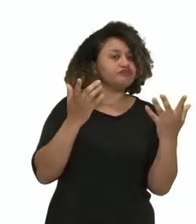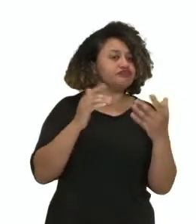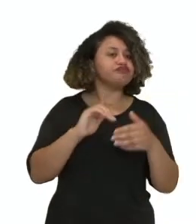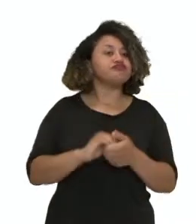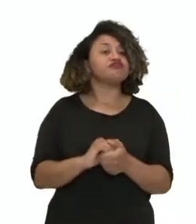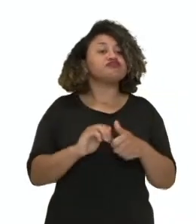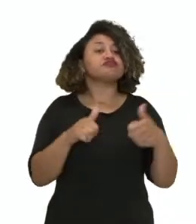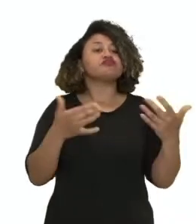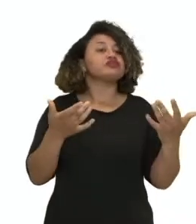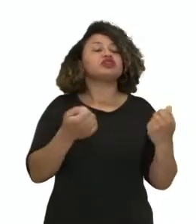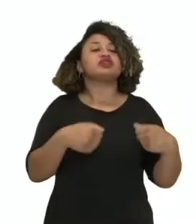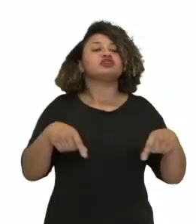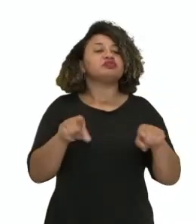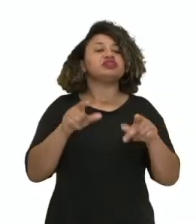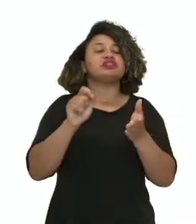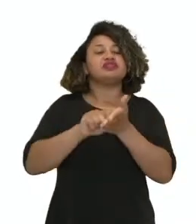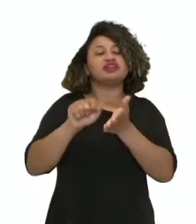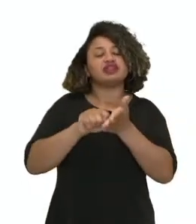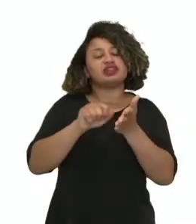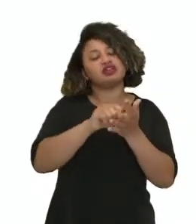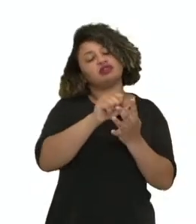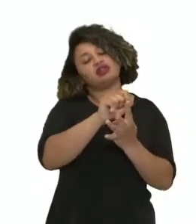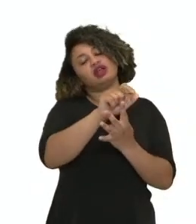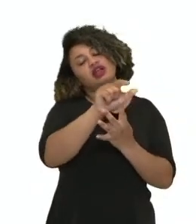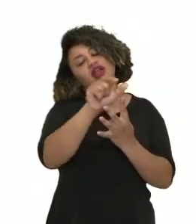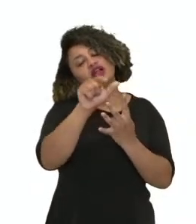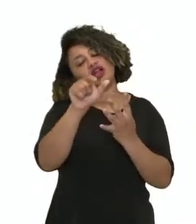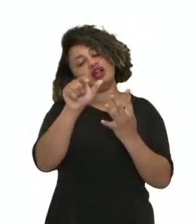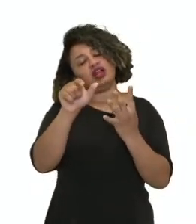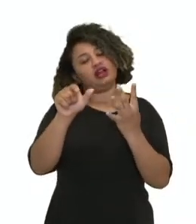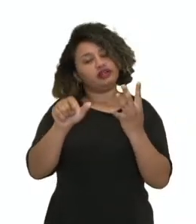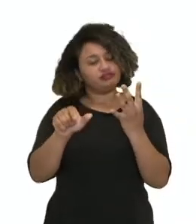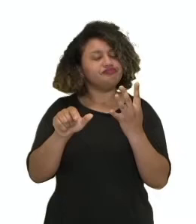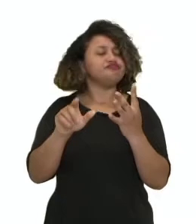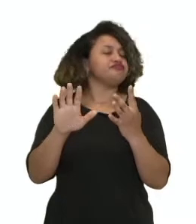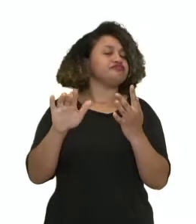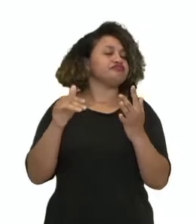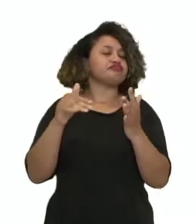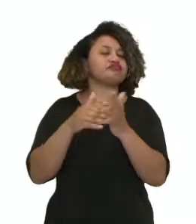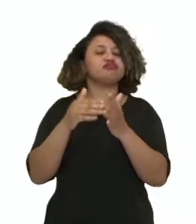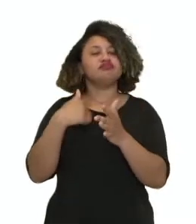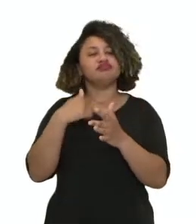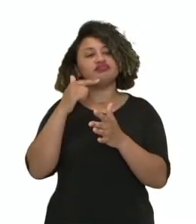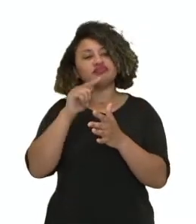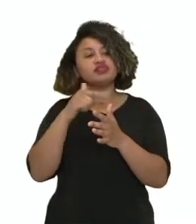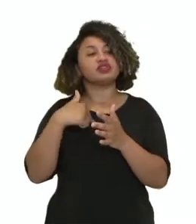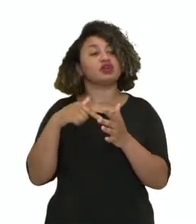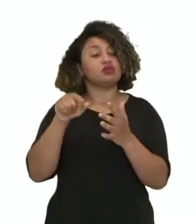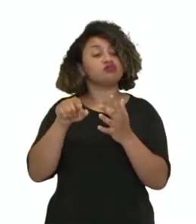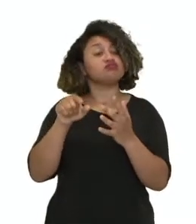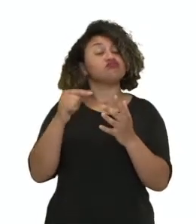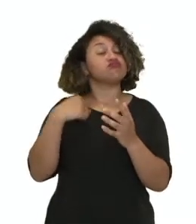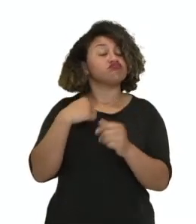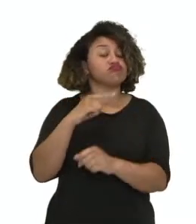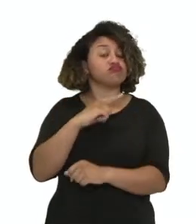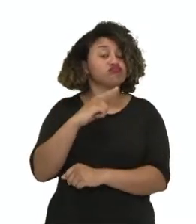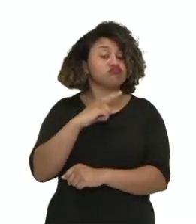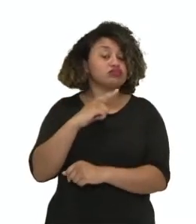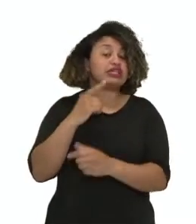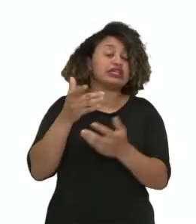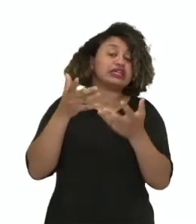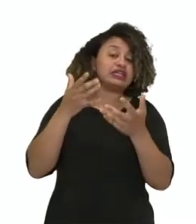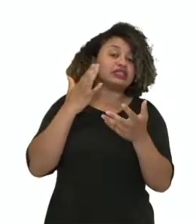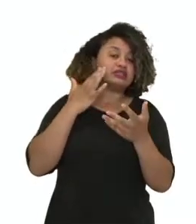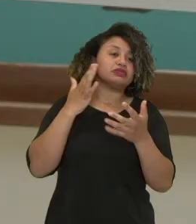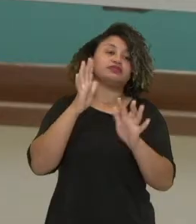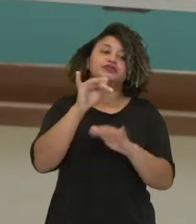Assim, a gente não precisa ficar escrevendo toda a sequência até chegar no termo que a gente precisa encontrar, né? Então, um